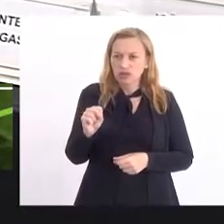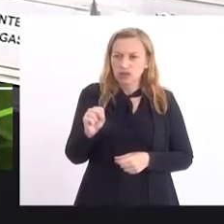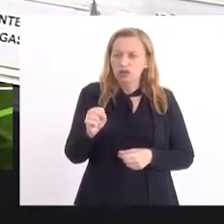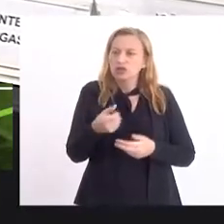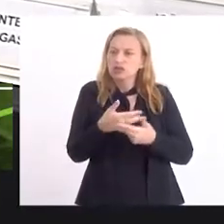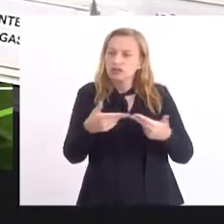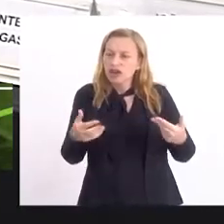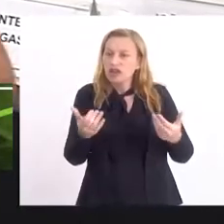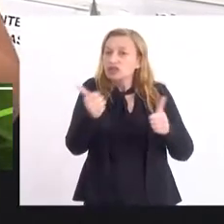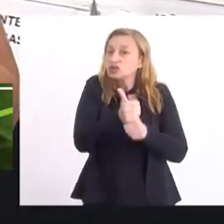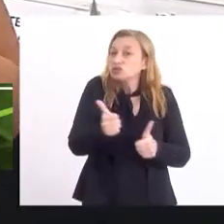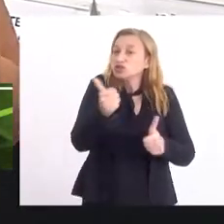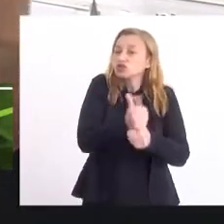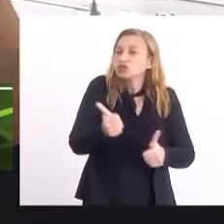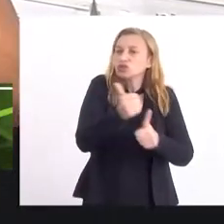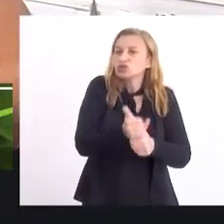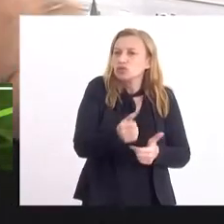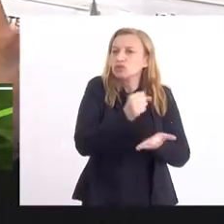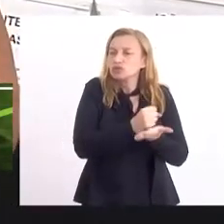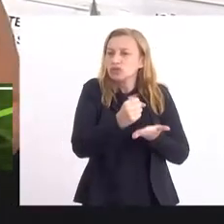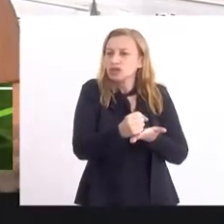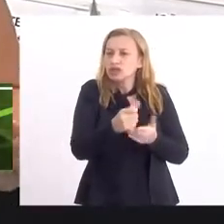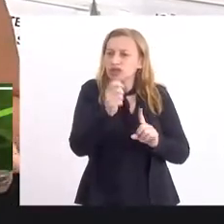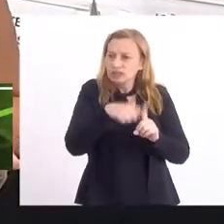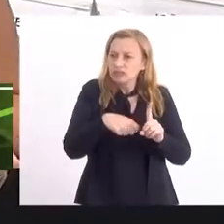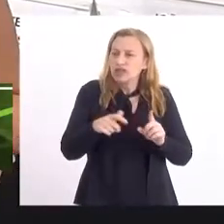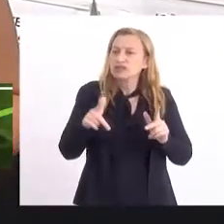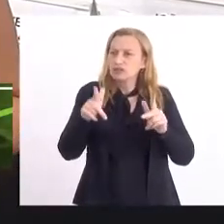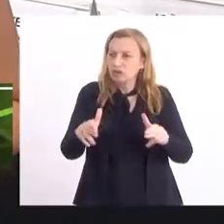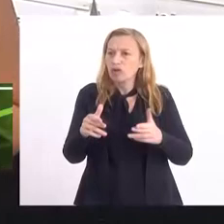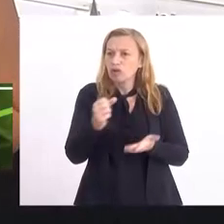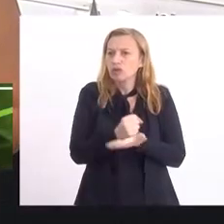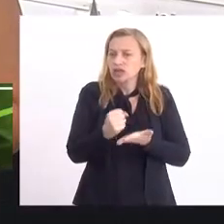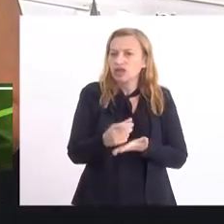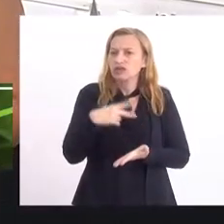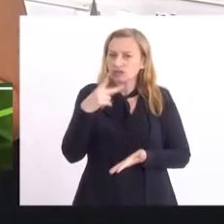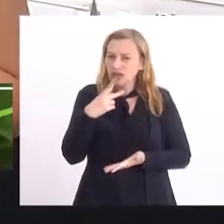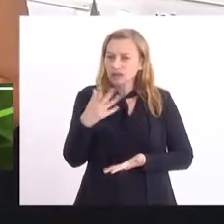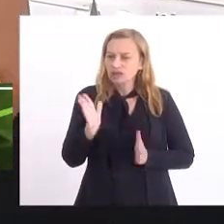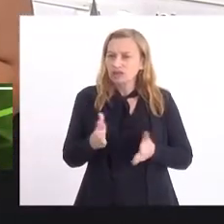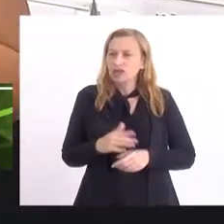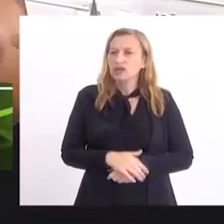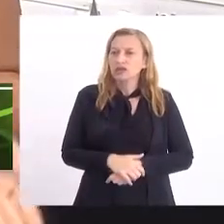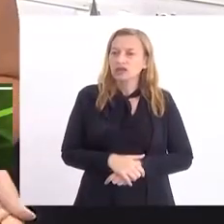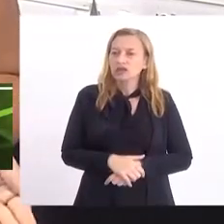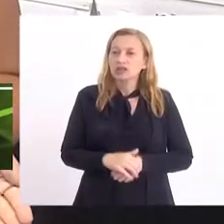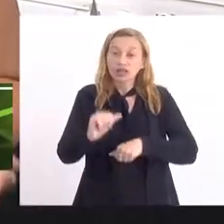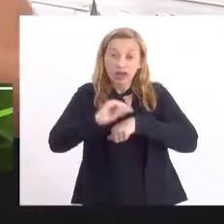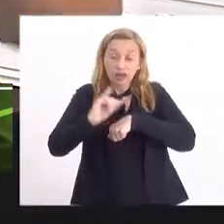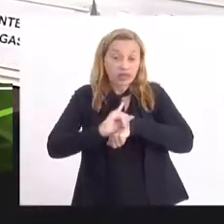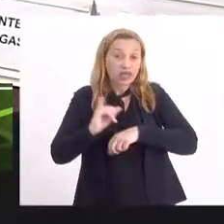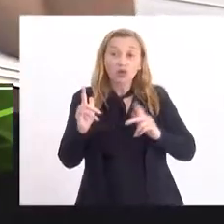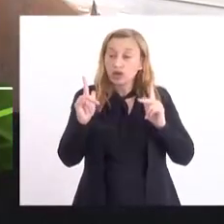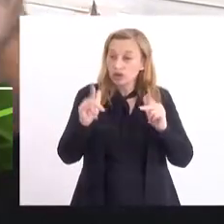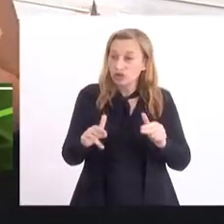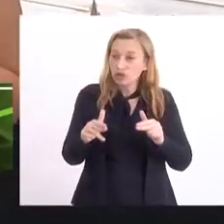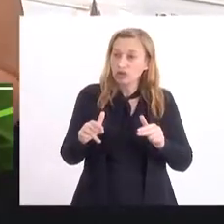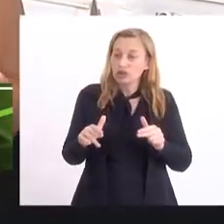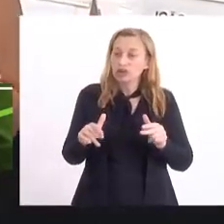de substituições dos contratados desse mesmo contrato que a gente está falando. E na capital, a mesma coisa,